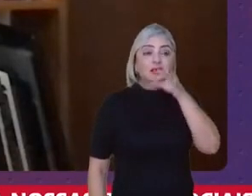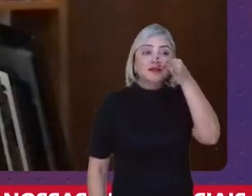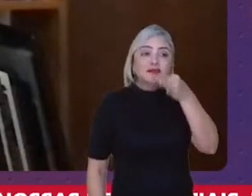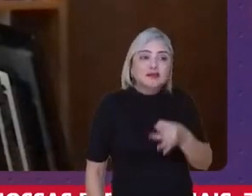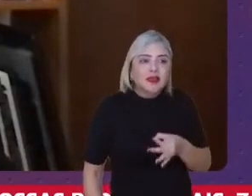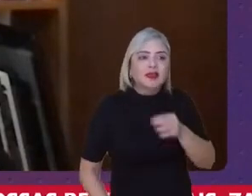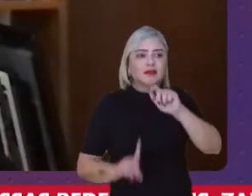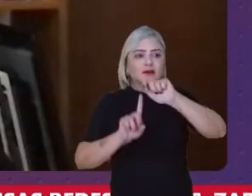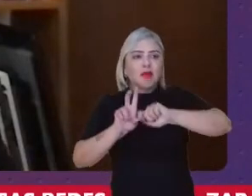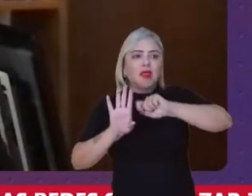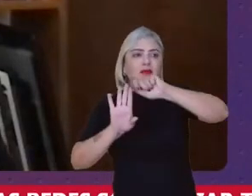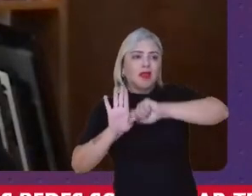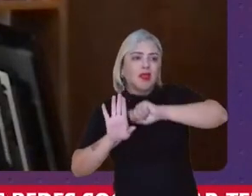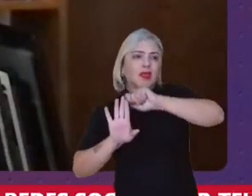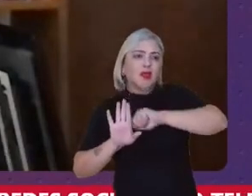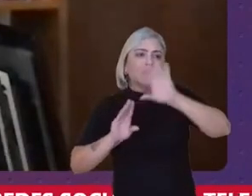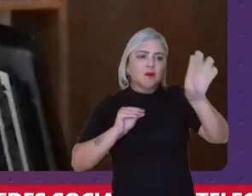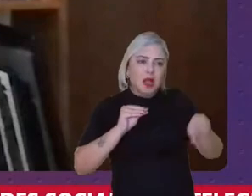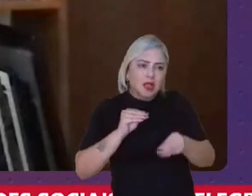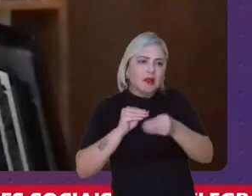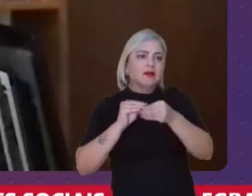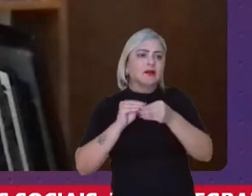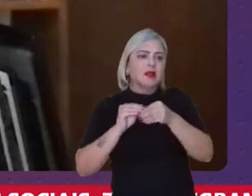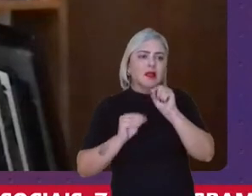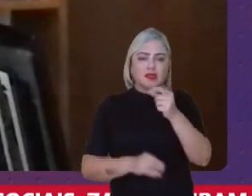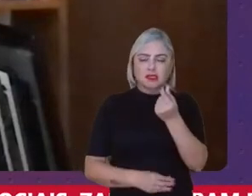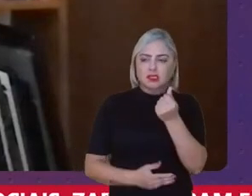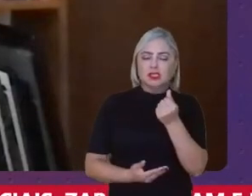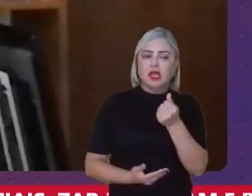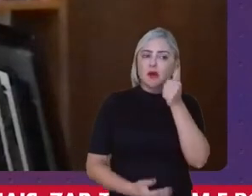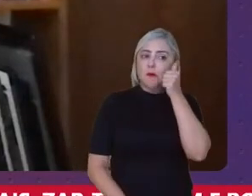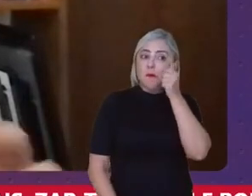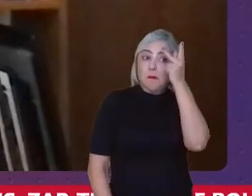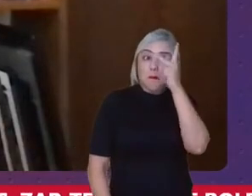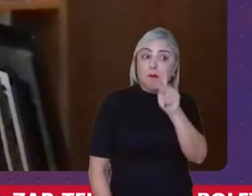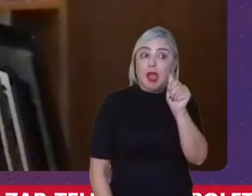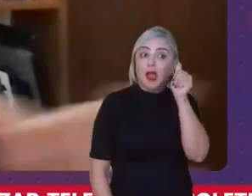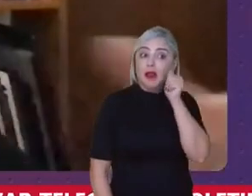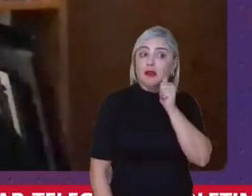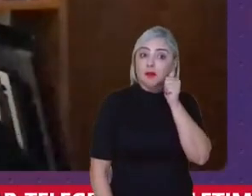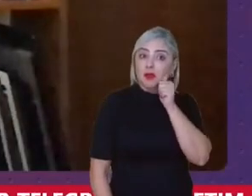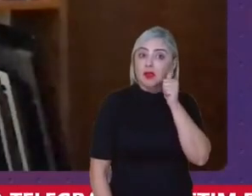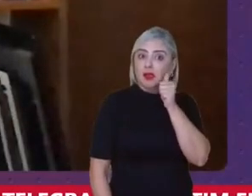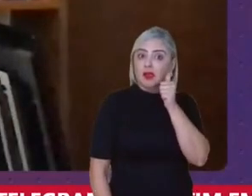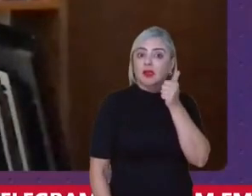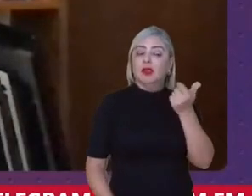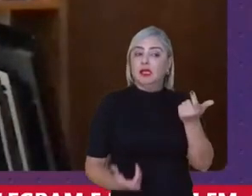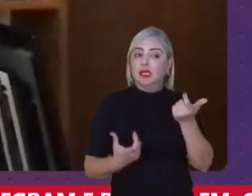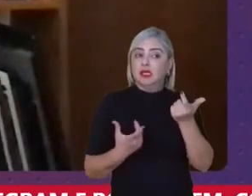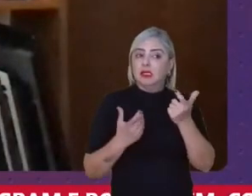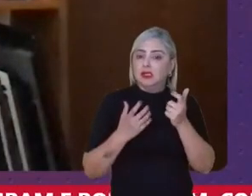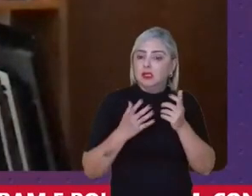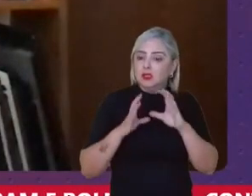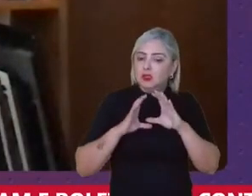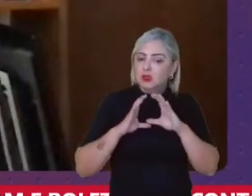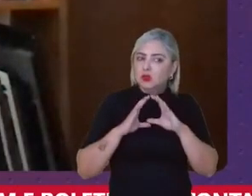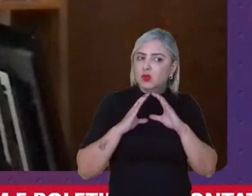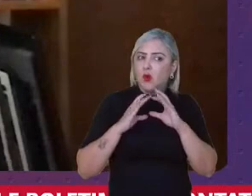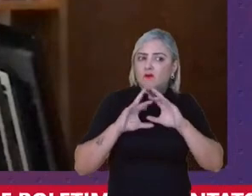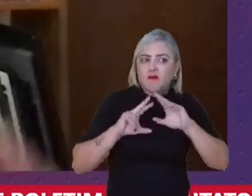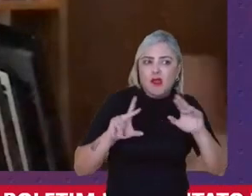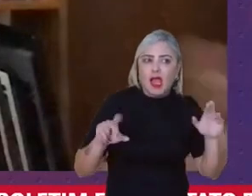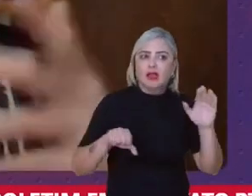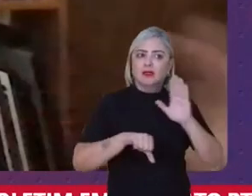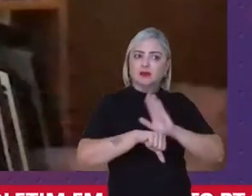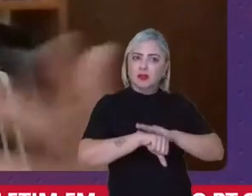no mês, mesmo que fosse uma renda complementar, esse dinheiro ia para ela, né? Então isso lhe dava um conjunto de